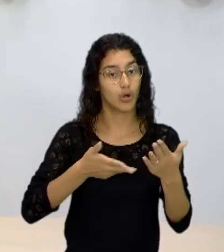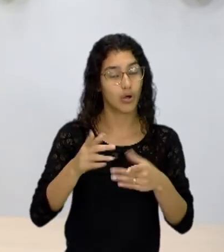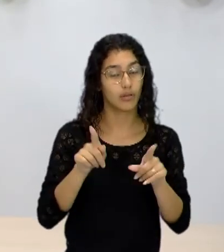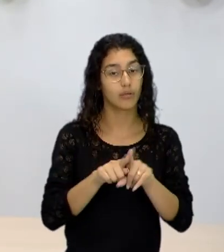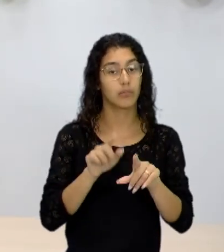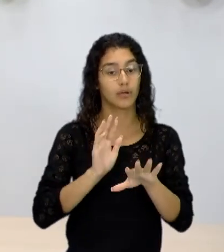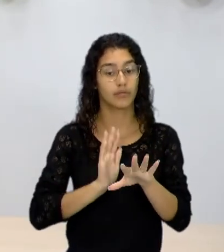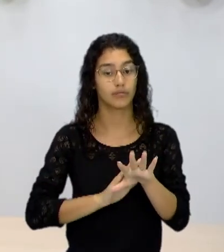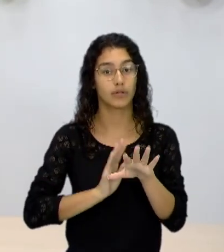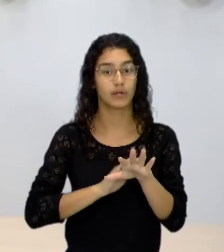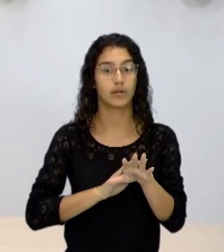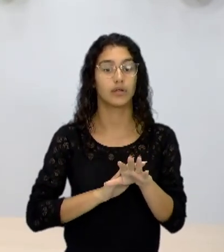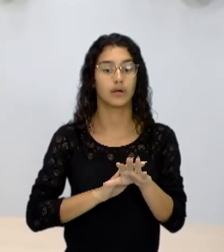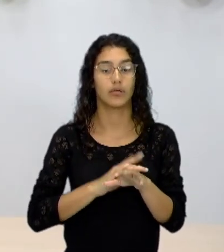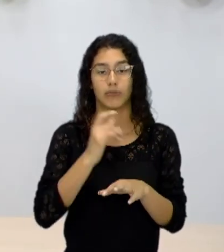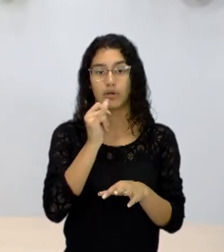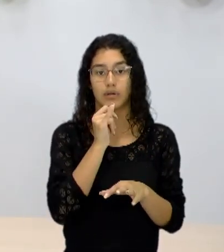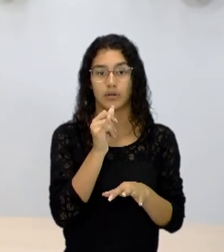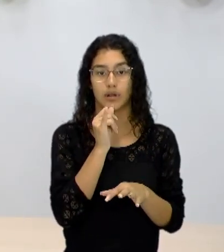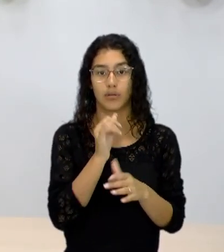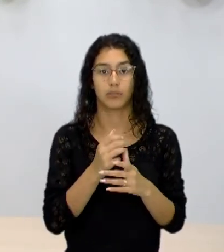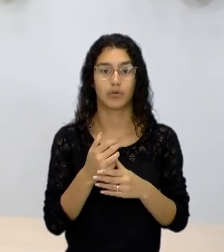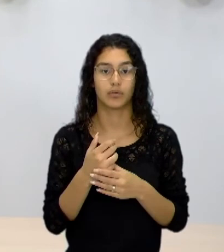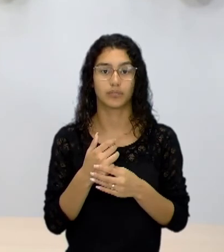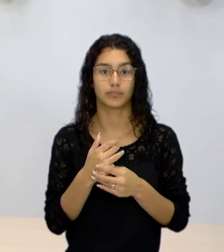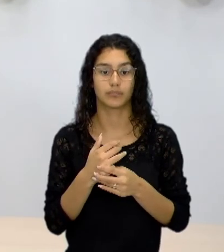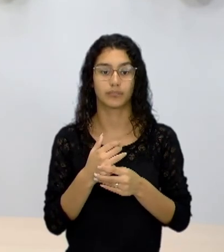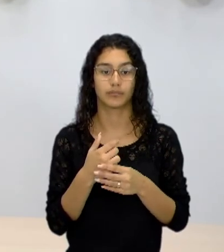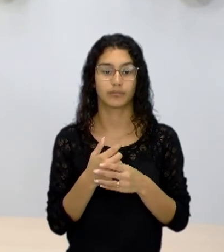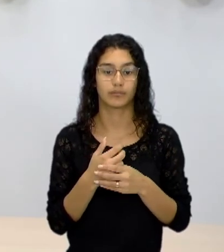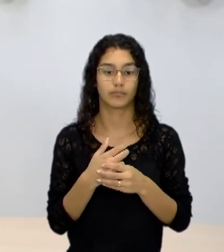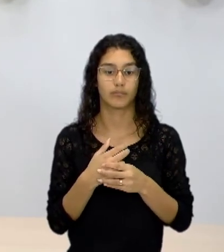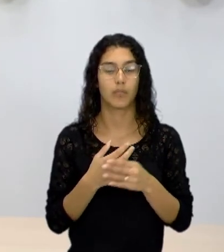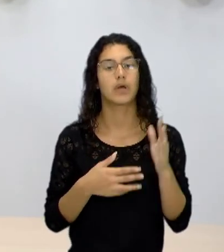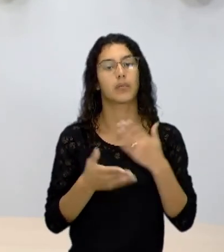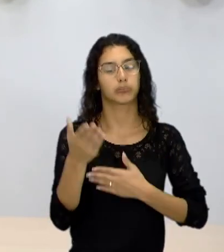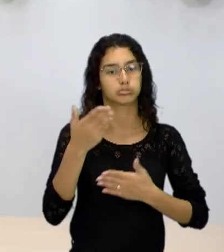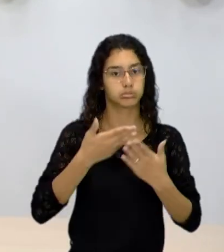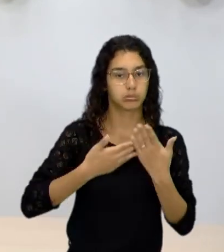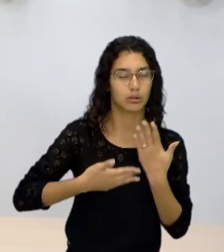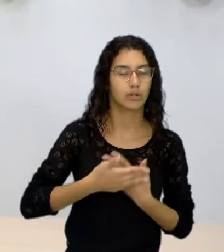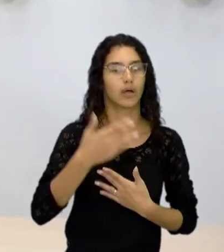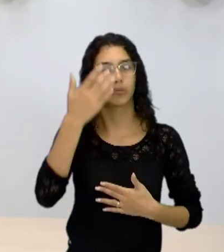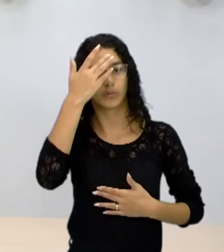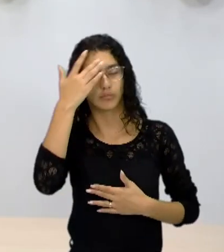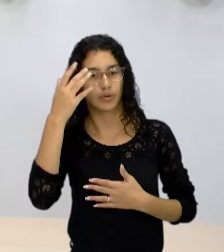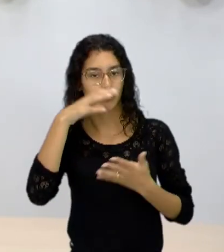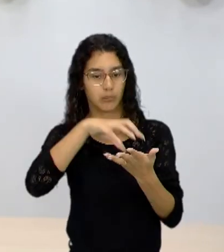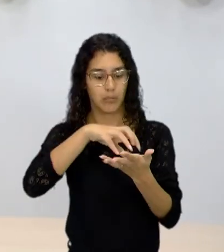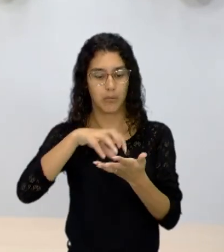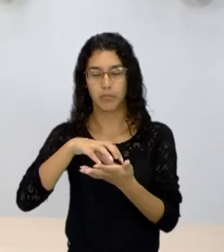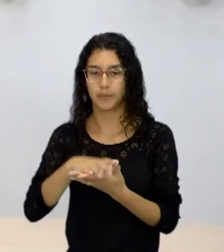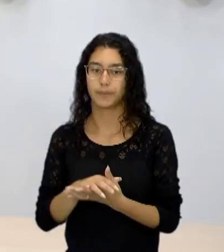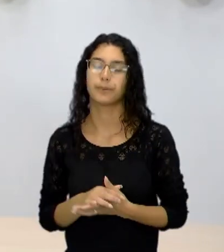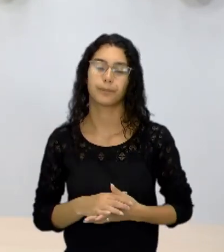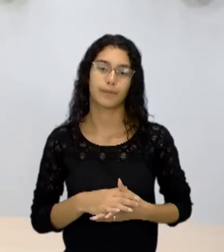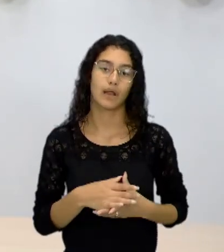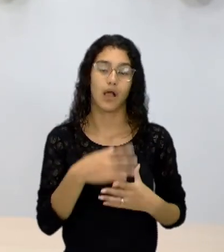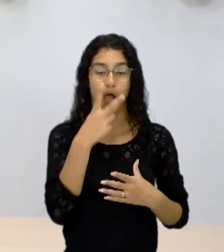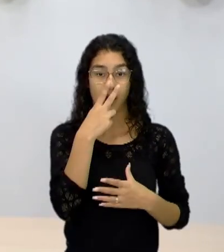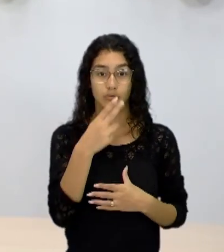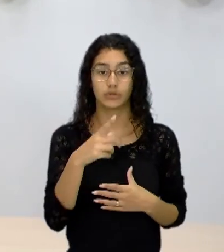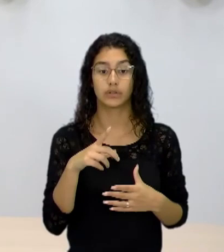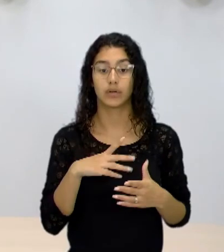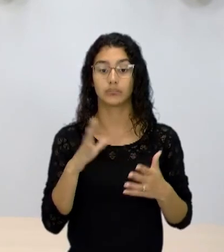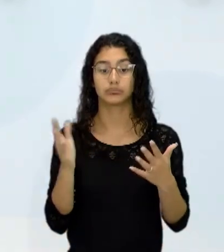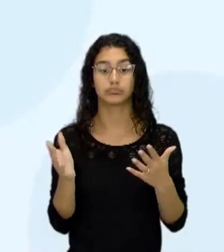fazer, por exemplo, de tempos em tempos, ele começa a mudar os personagens que ficam na roda central. Então a dinâmica, eu acho que tem uma